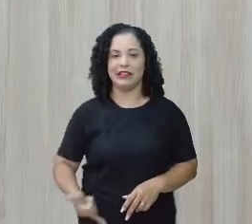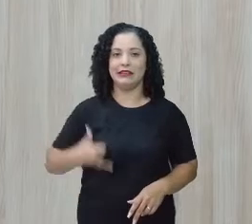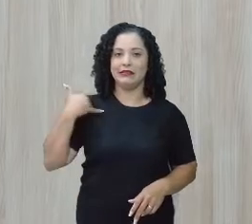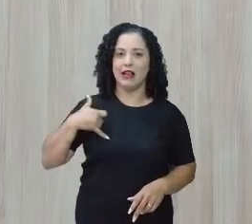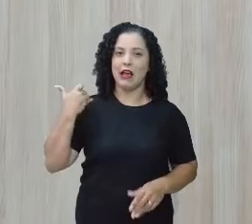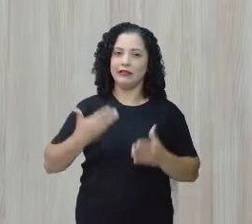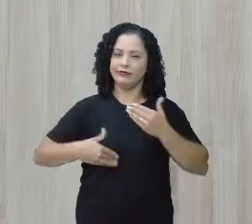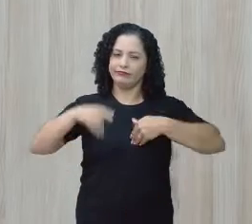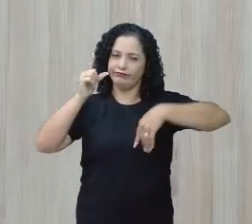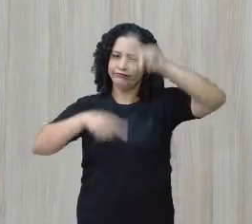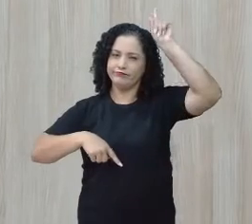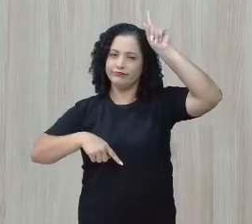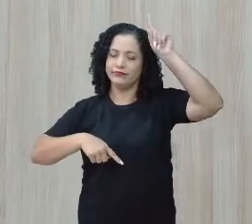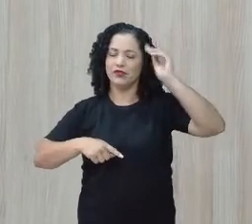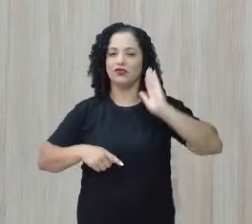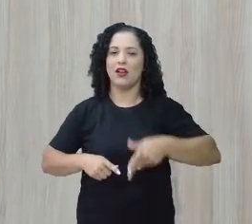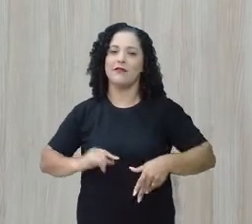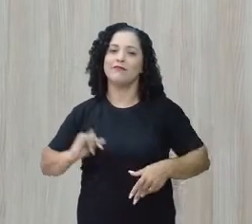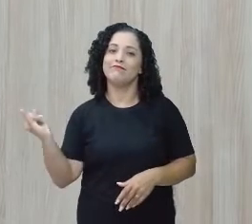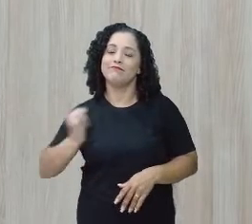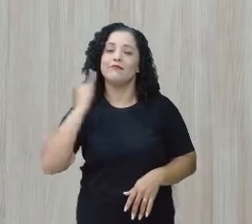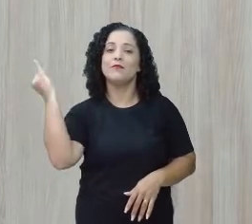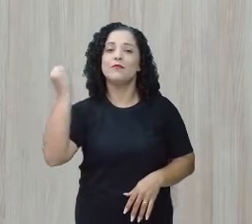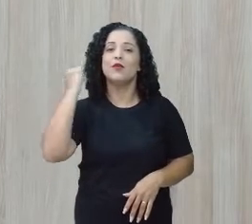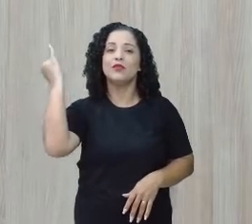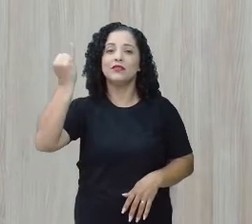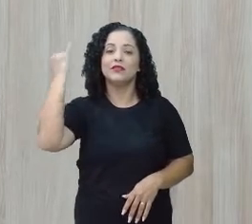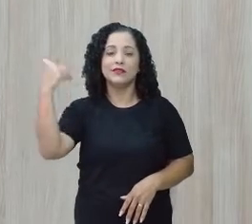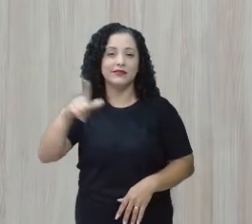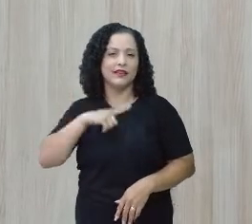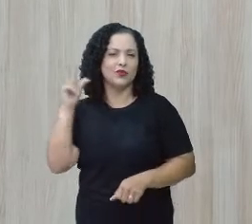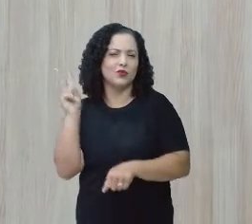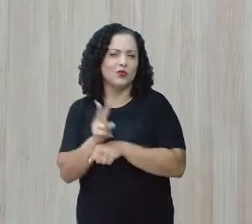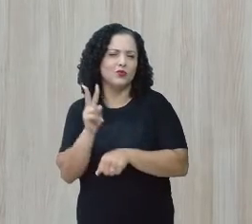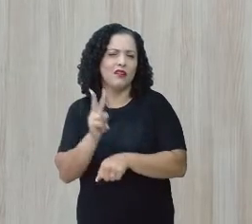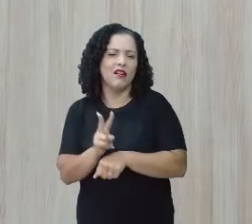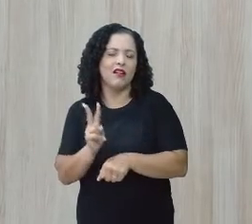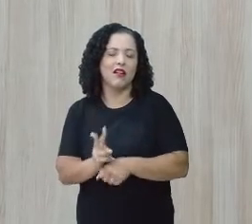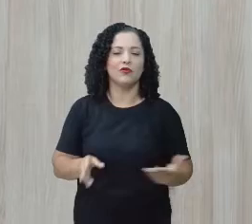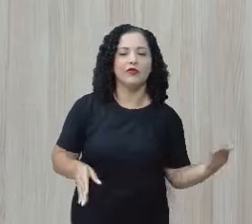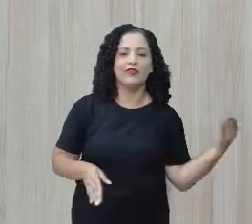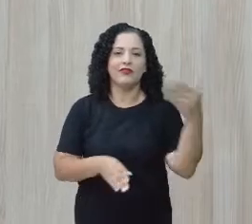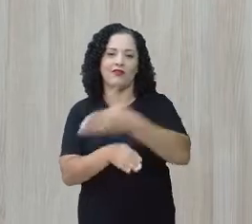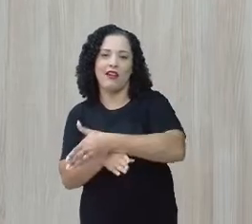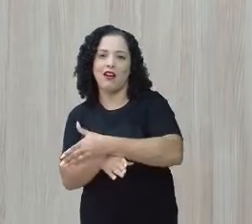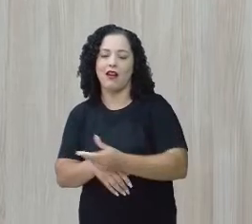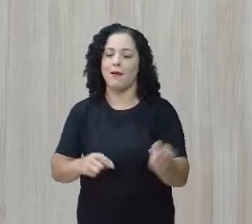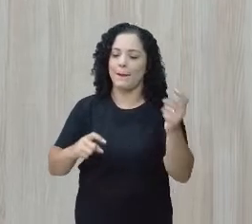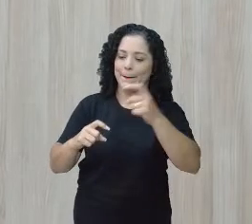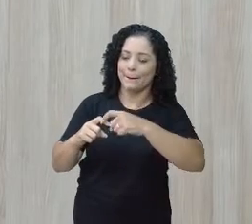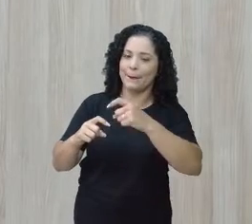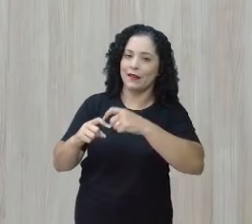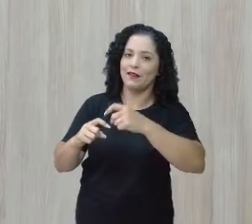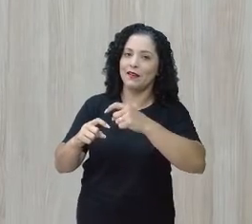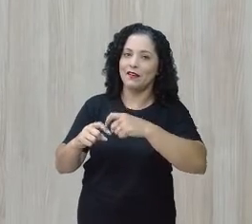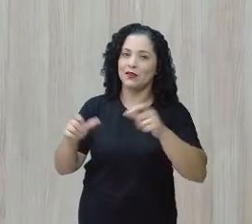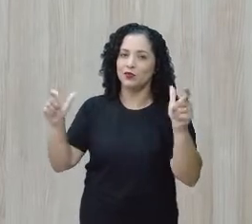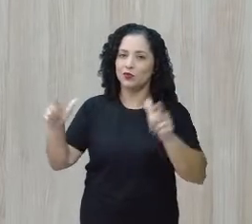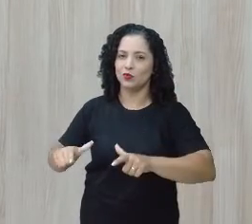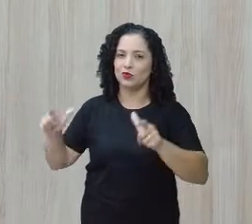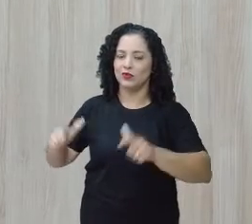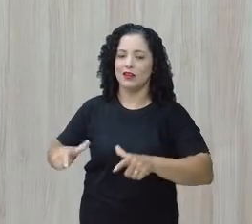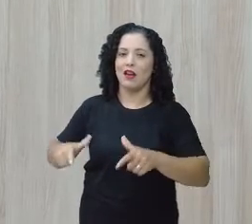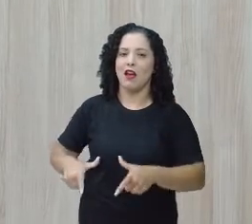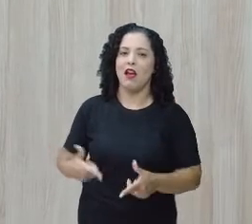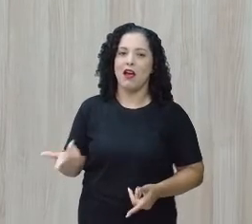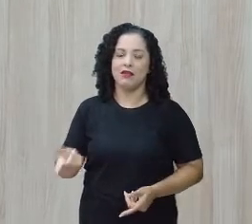bem avançada. Então, é muito importante que esses homens procurem, né? Procurem o posto de saúde, vão